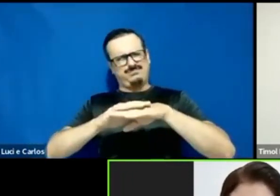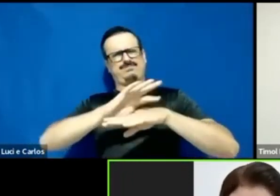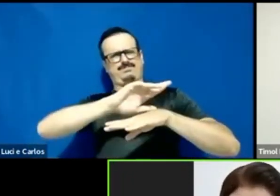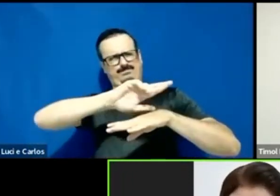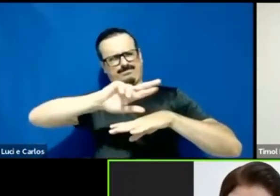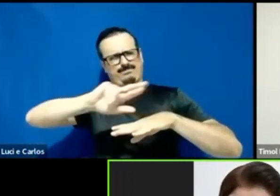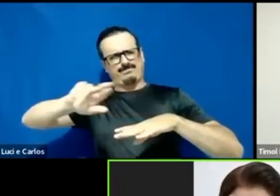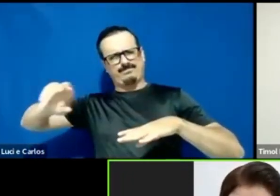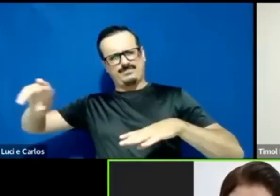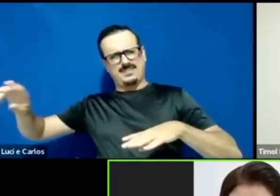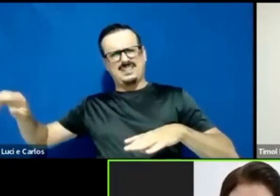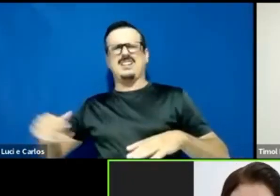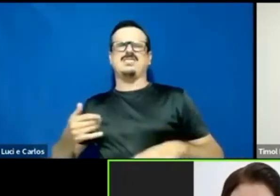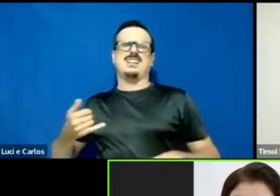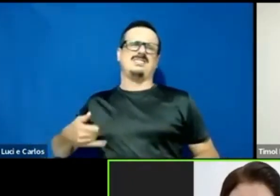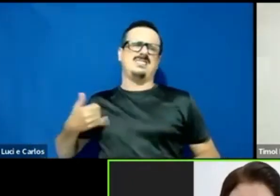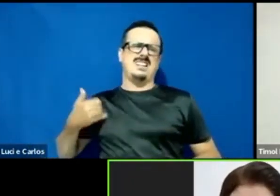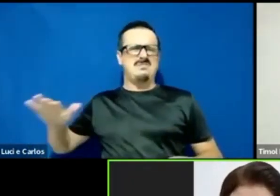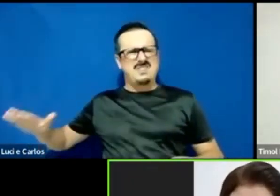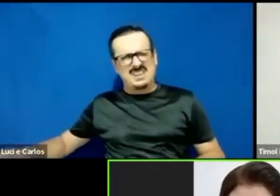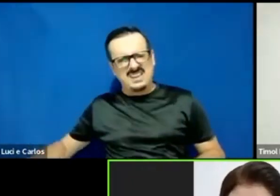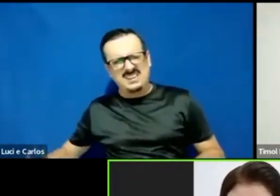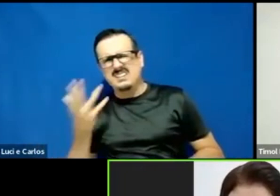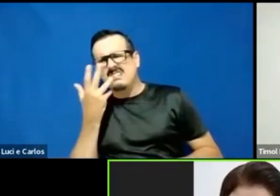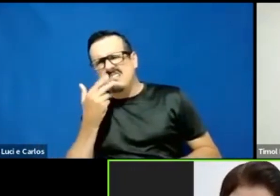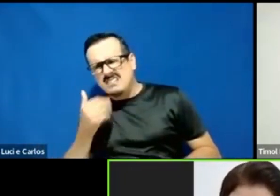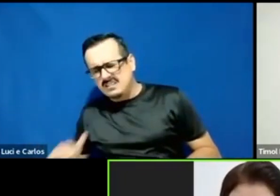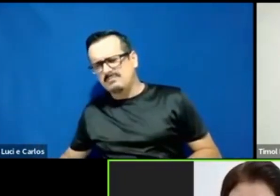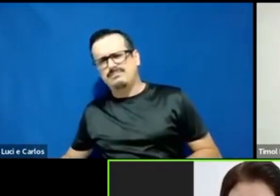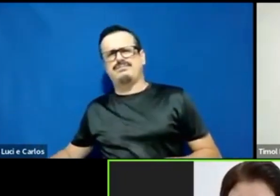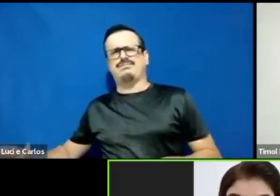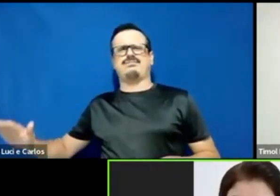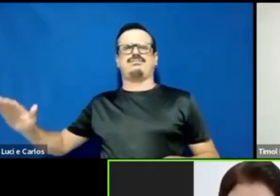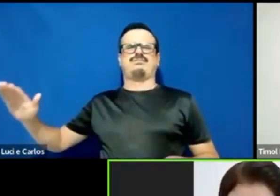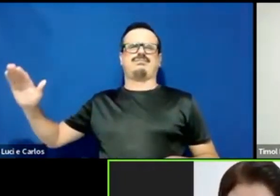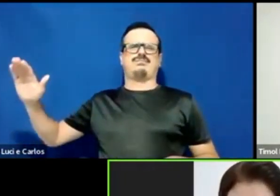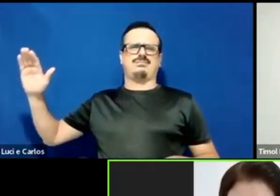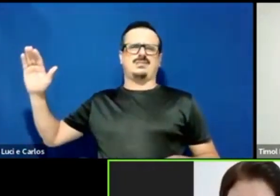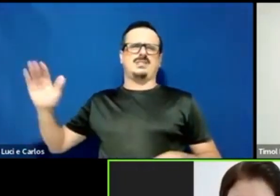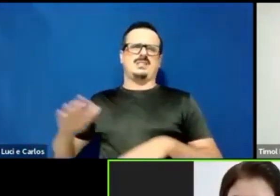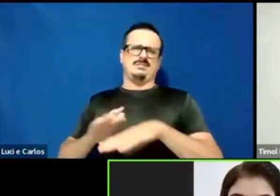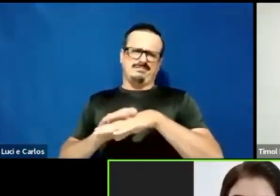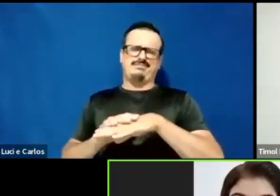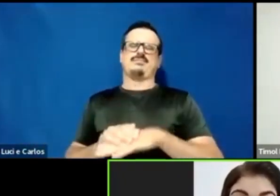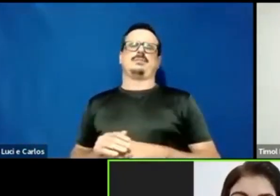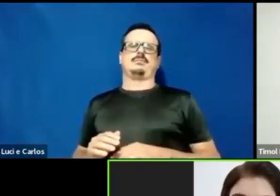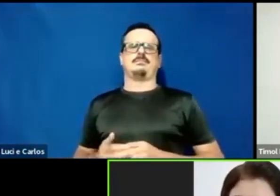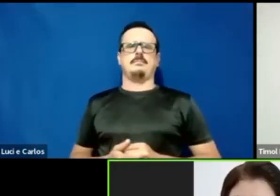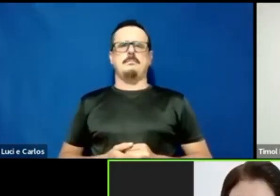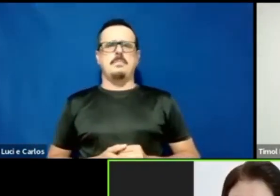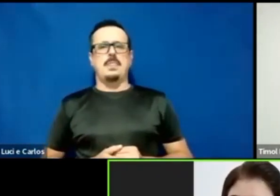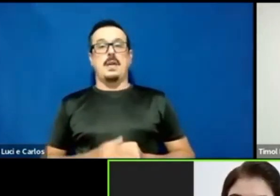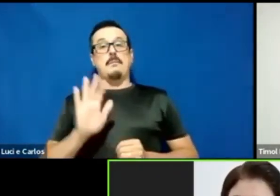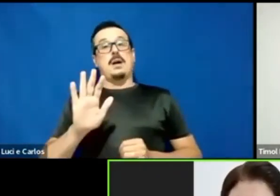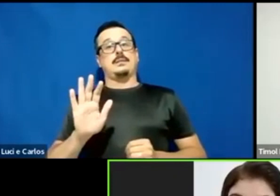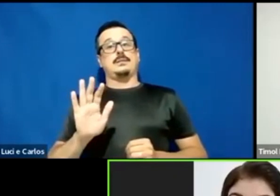ainda na infância. Mas hoje, como o tema é câncer, eu vou resumir e vou falar dos